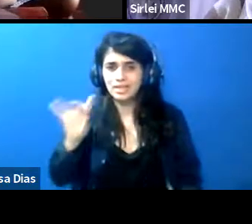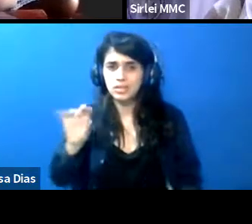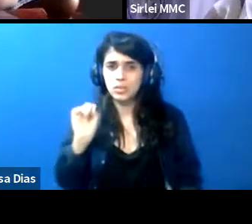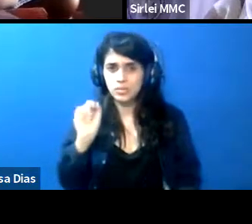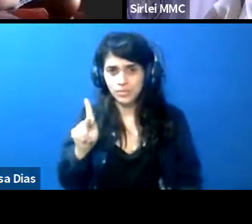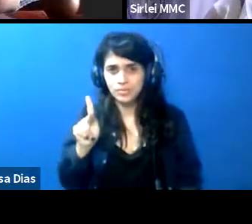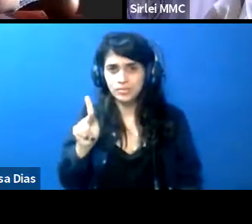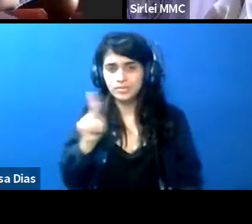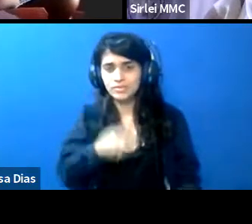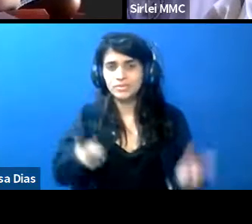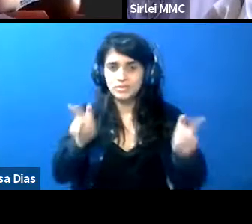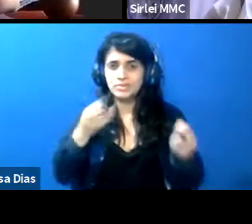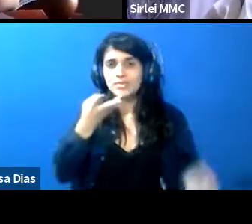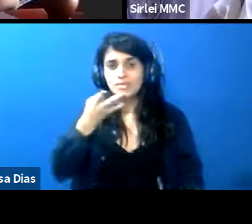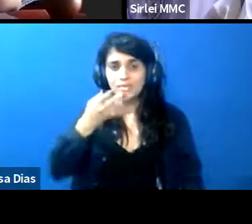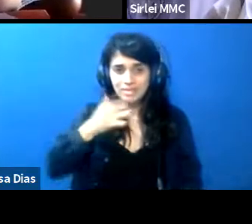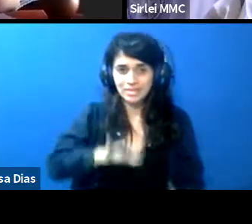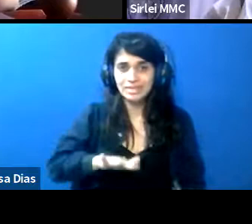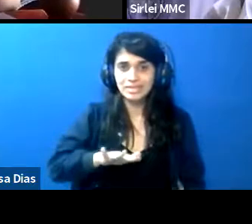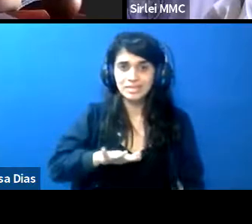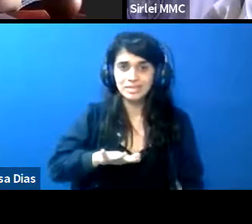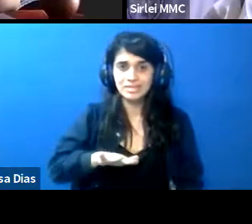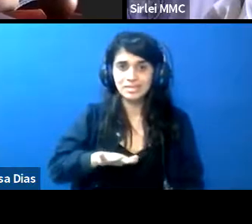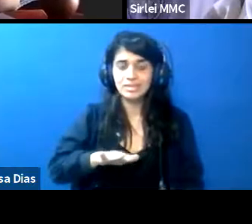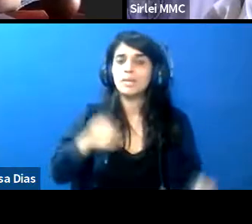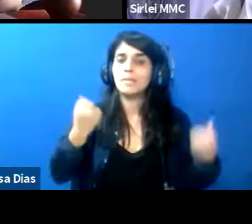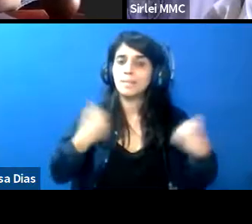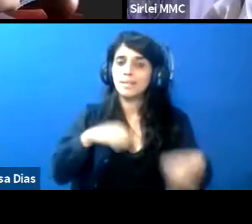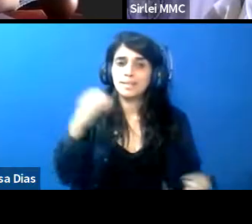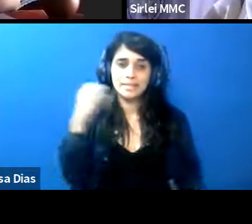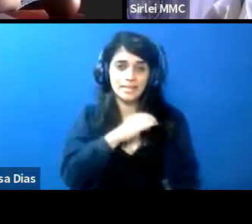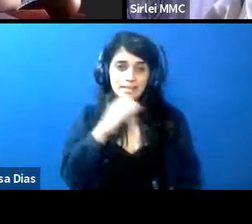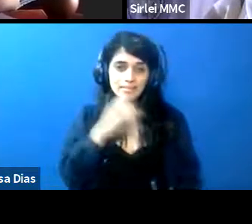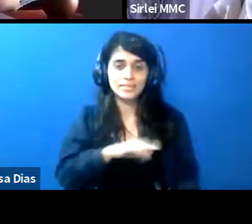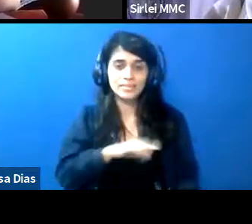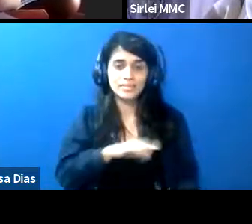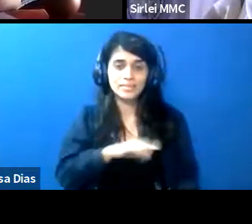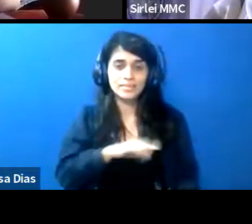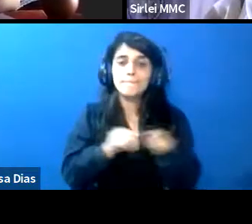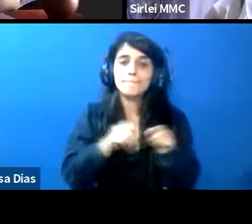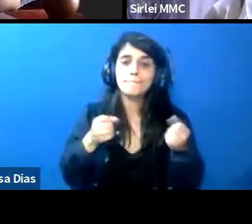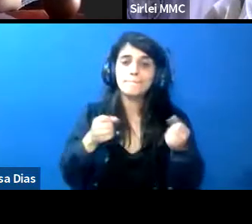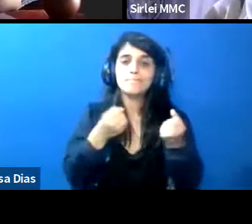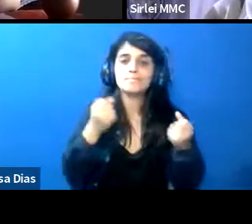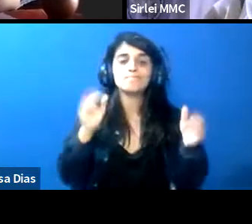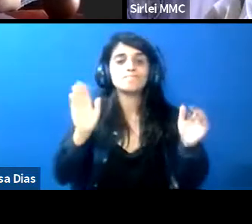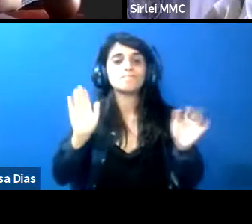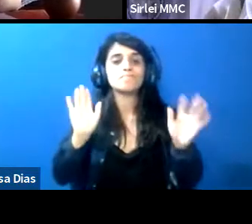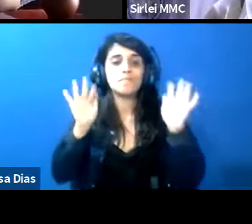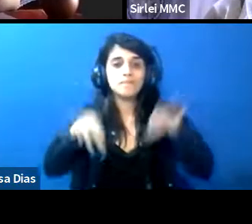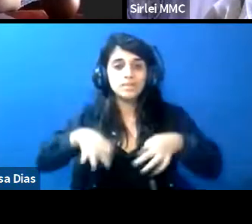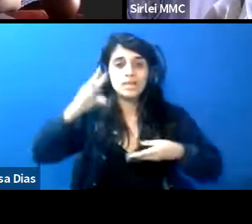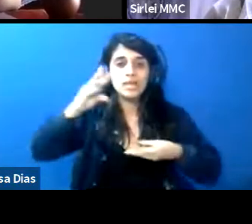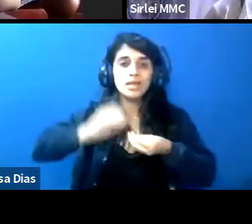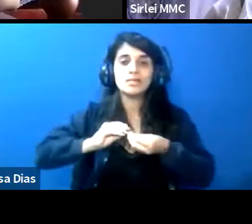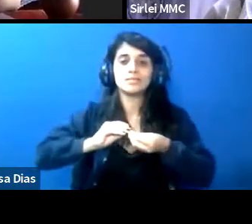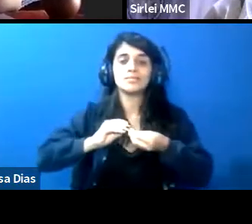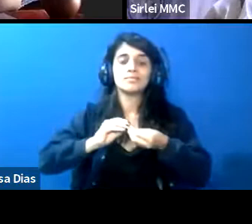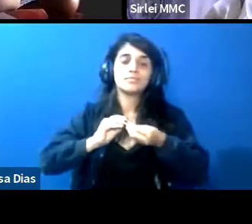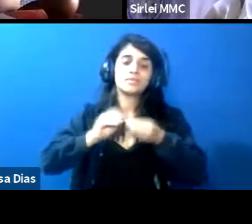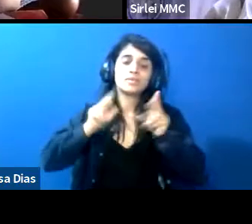nesse tema das crianças, embora vá ter que ser rapidinho. E para dar o seu tchauzinho e o seu até logo, né? Que esses